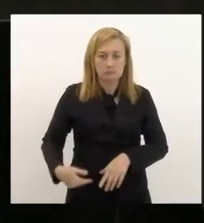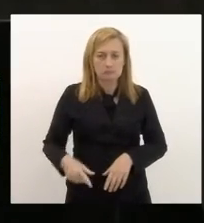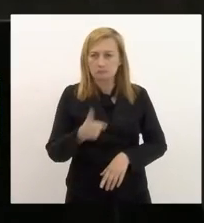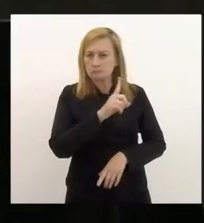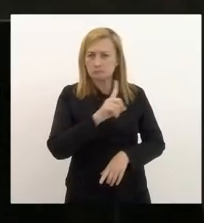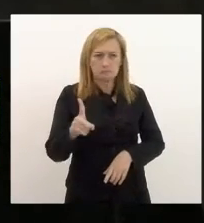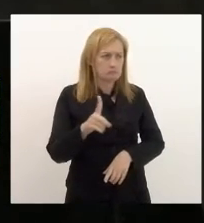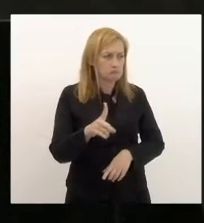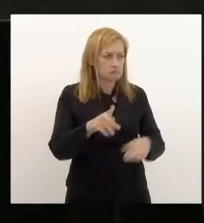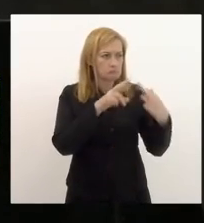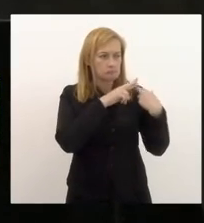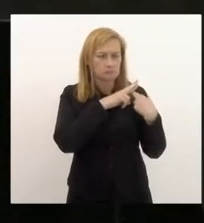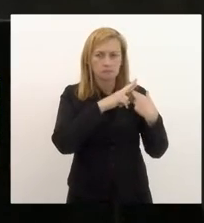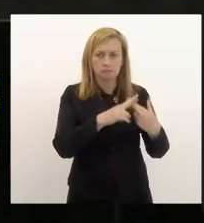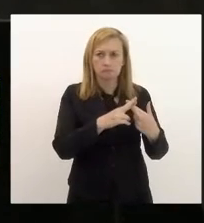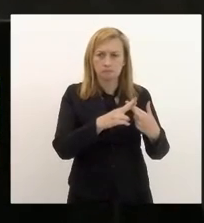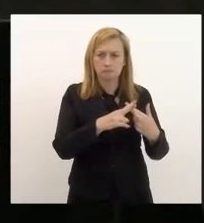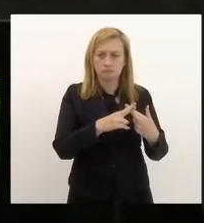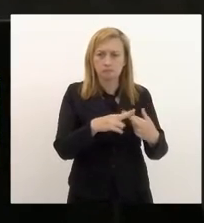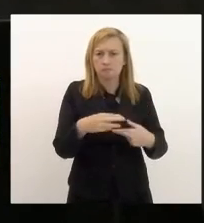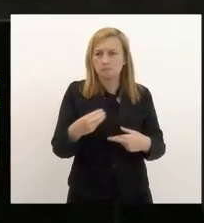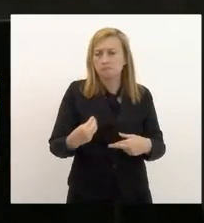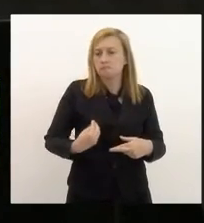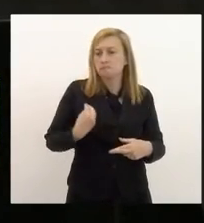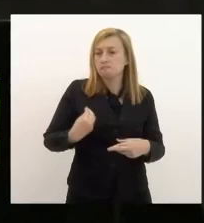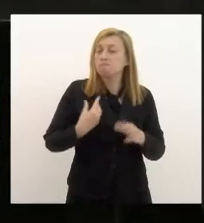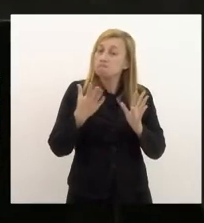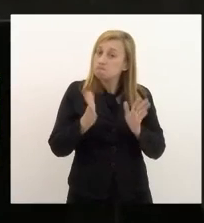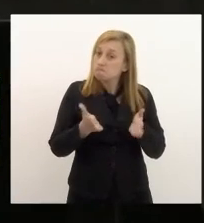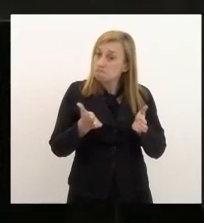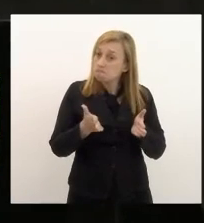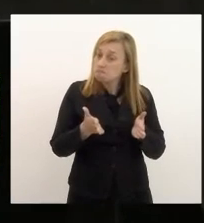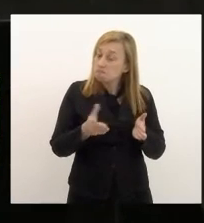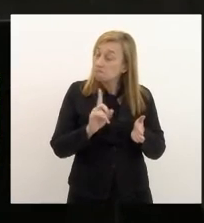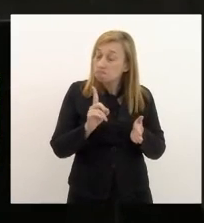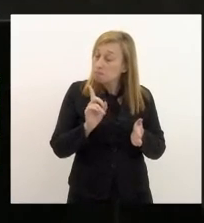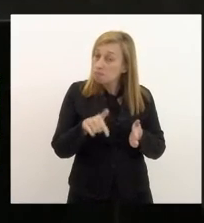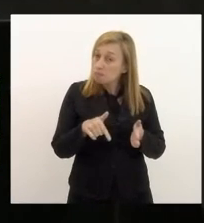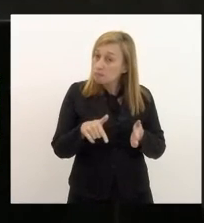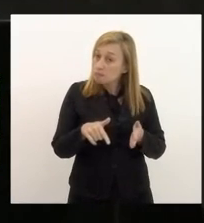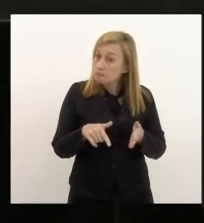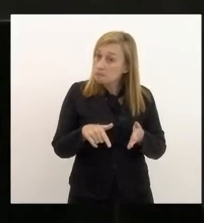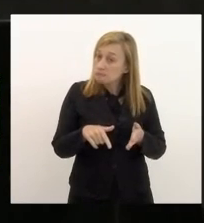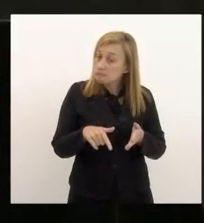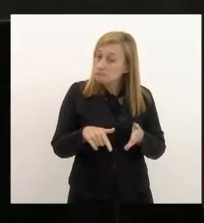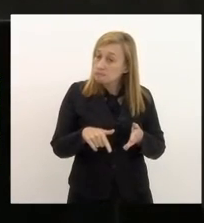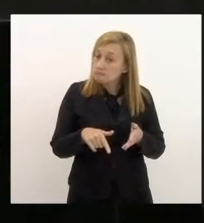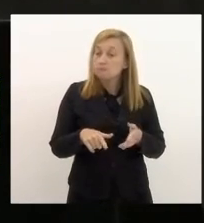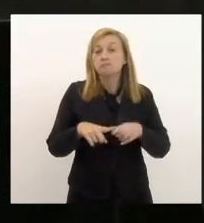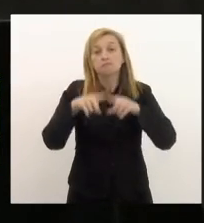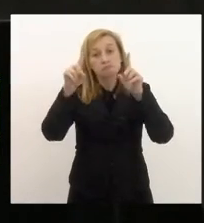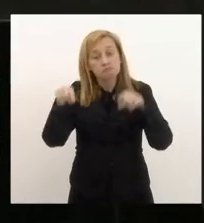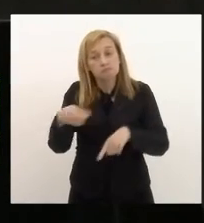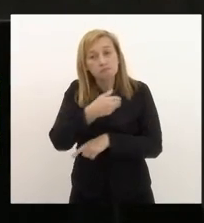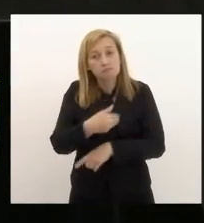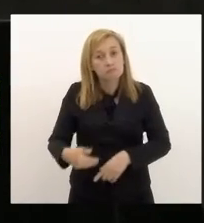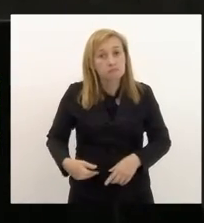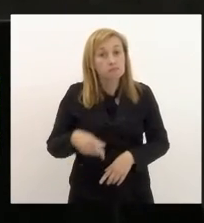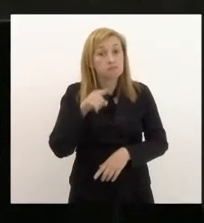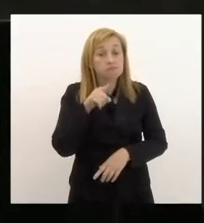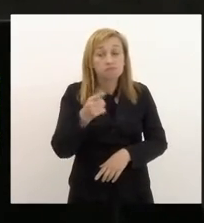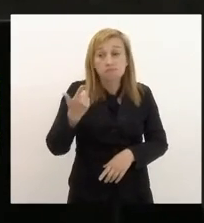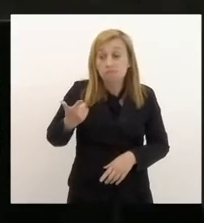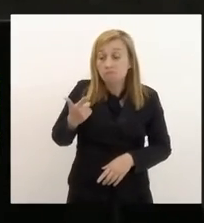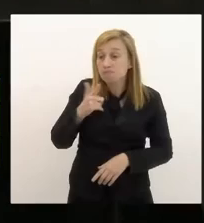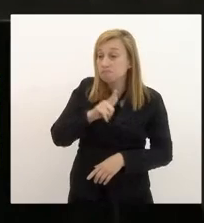responsável tá pelo tá vencendo hoje não é o funcionalismo tudo com aquele